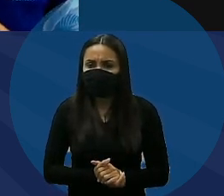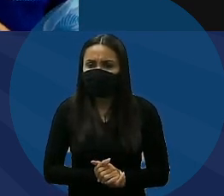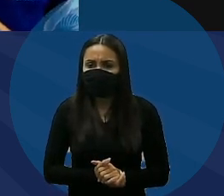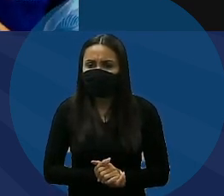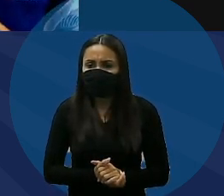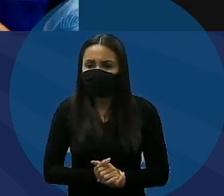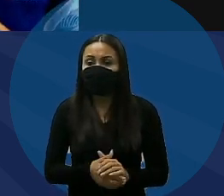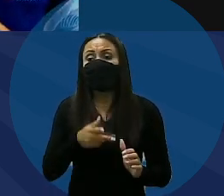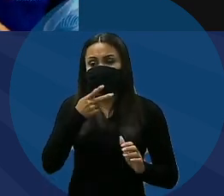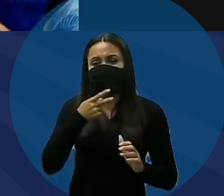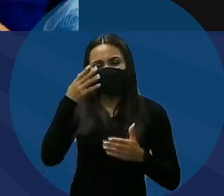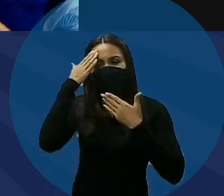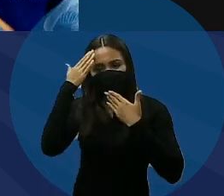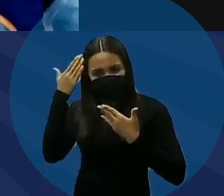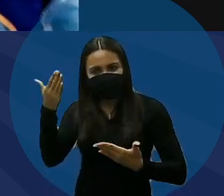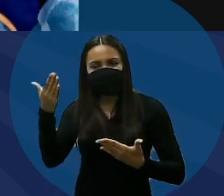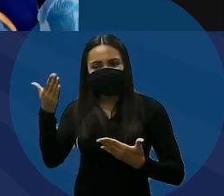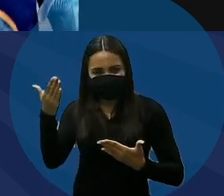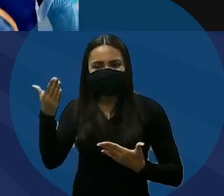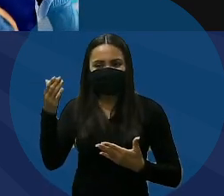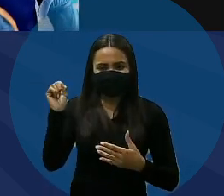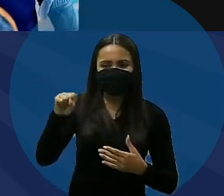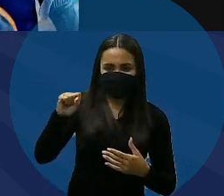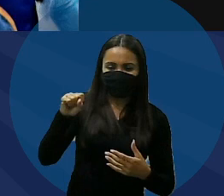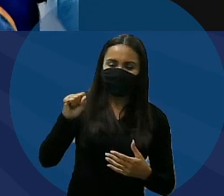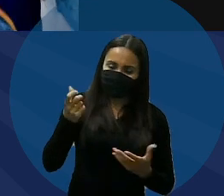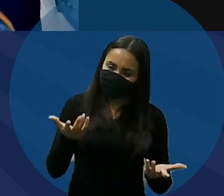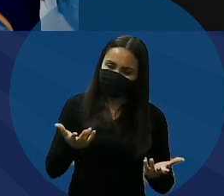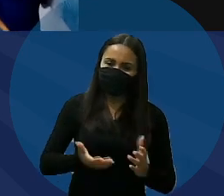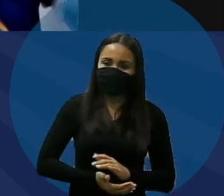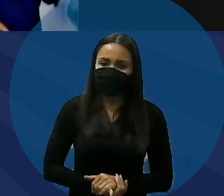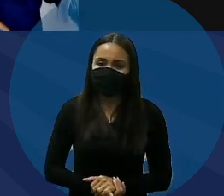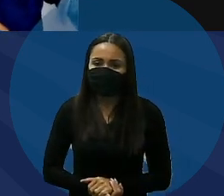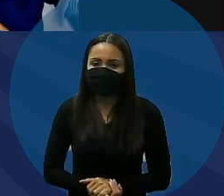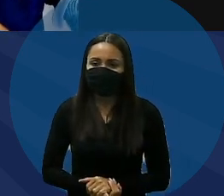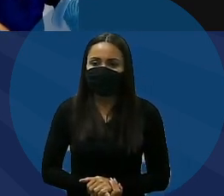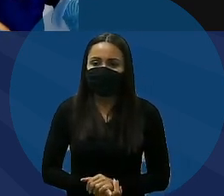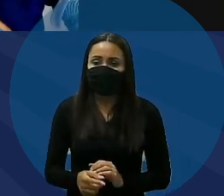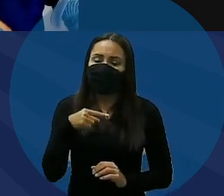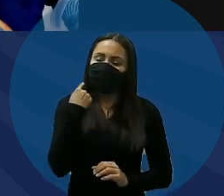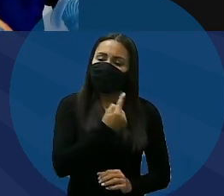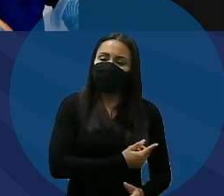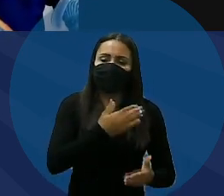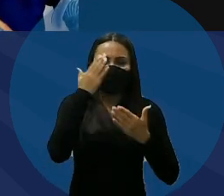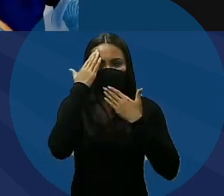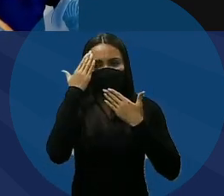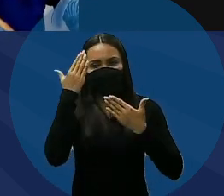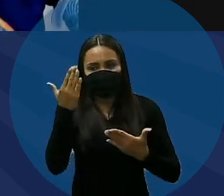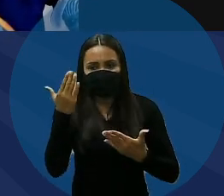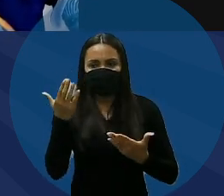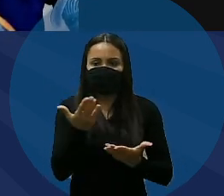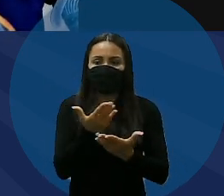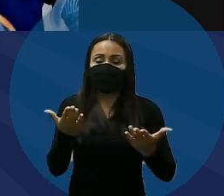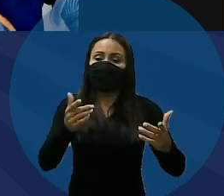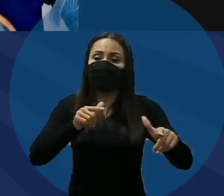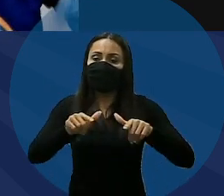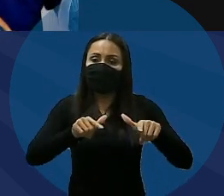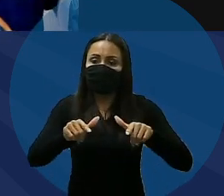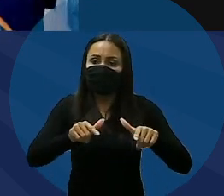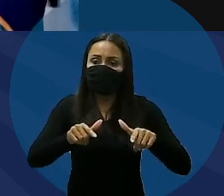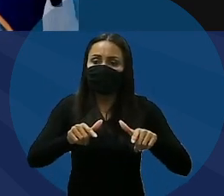Não, obrigada, agradeci. Legal. Então, nossos agradecimentos mais uma vez ao trabalho,